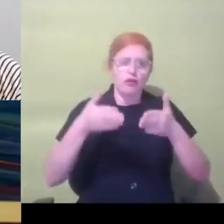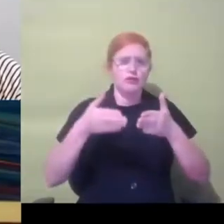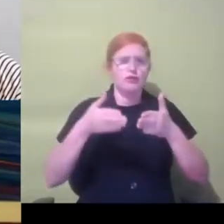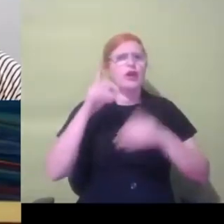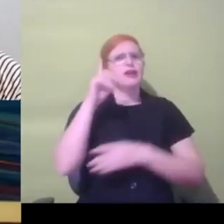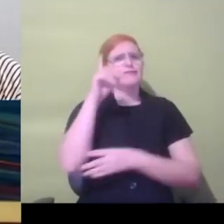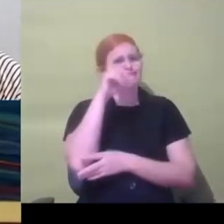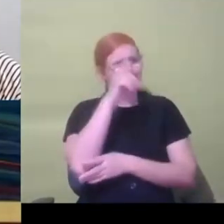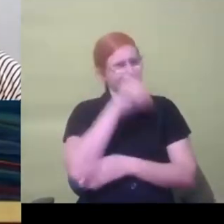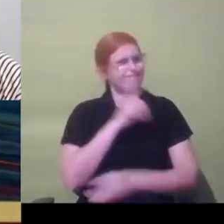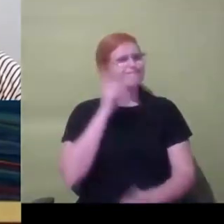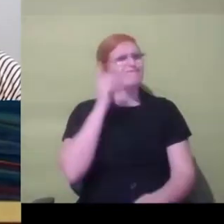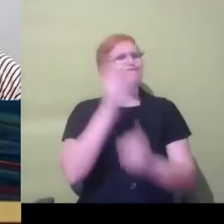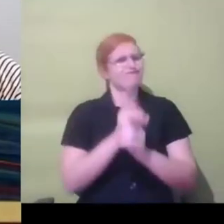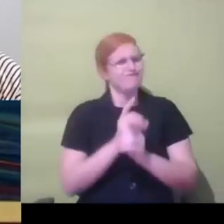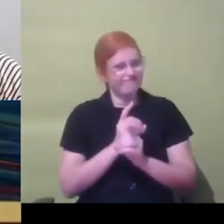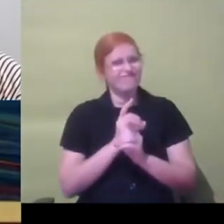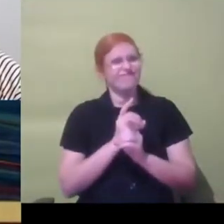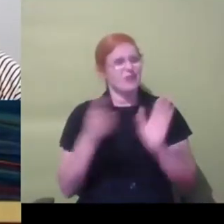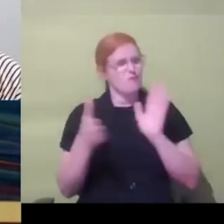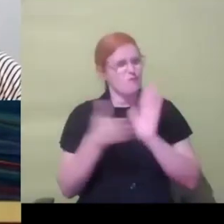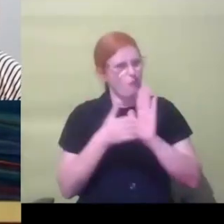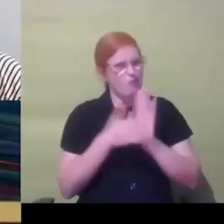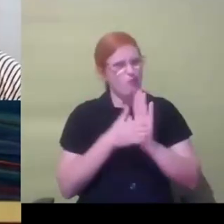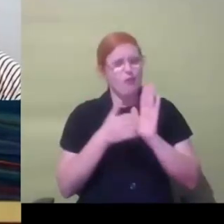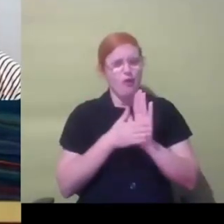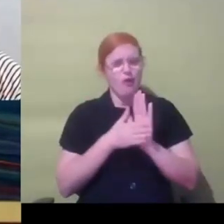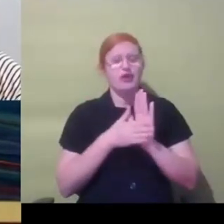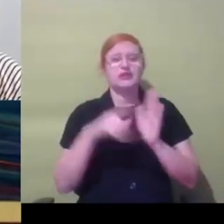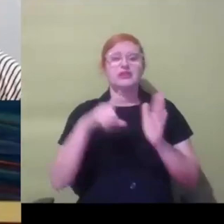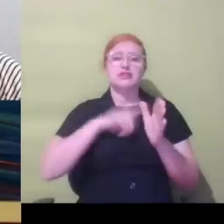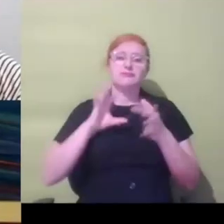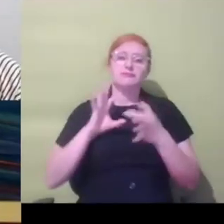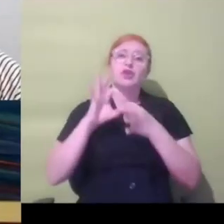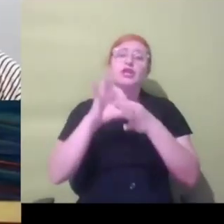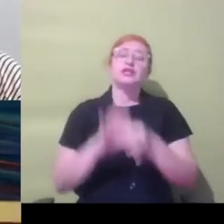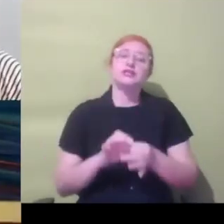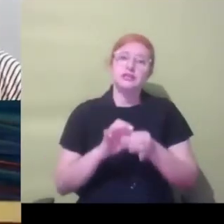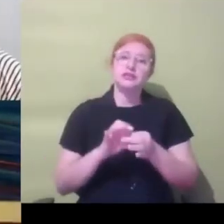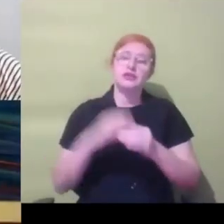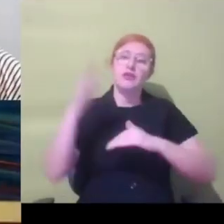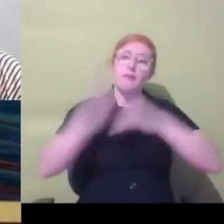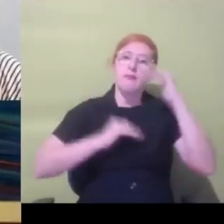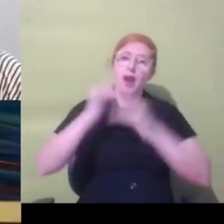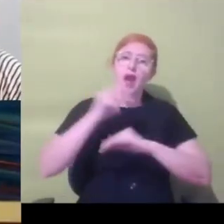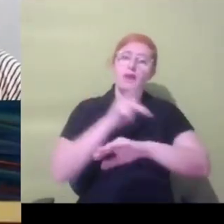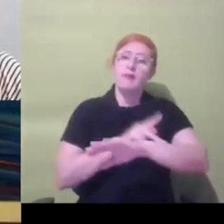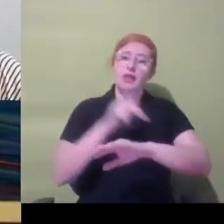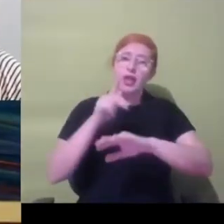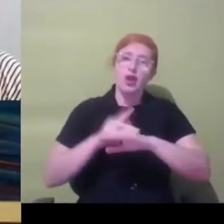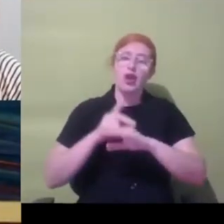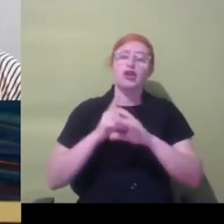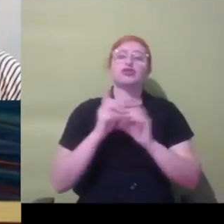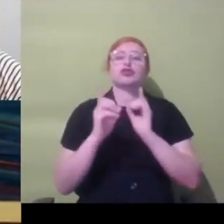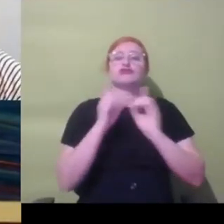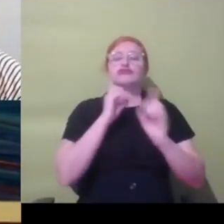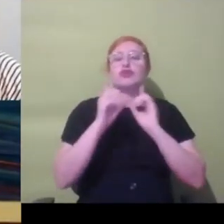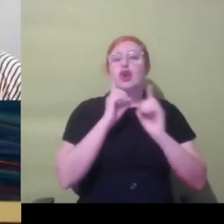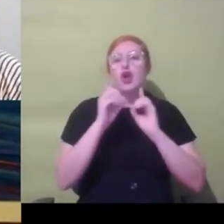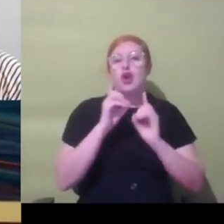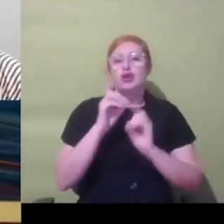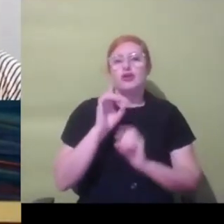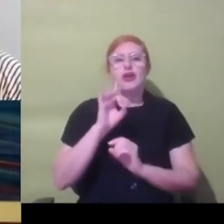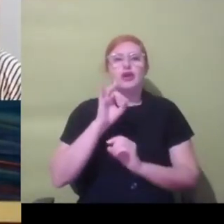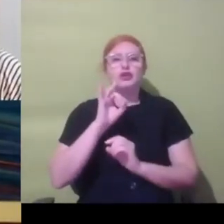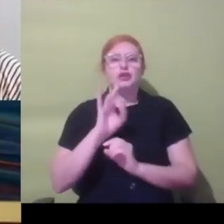bem difícil, sabe? Achar uma proposta que estivesse engajada com uma prática pedagógica dialógica, sabe?